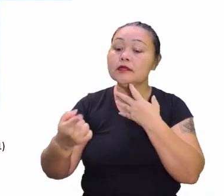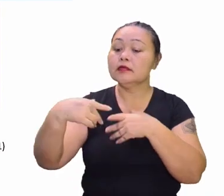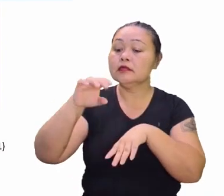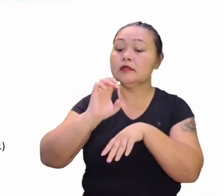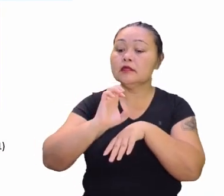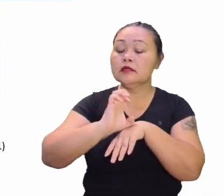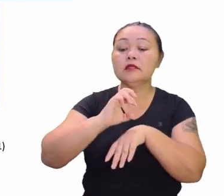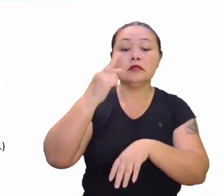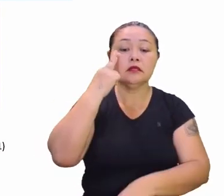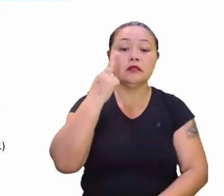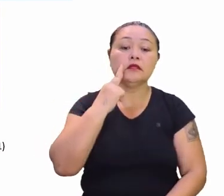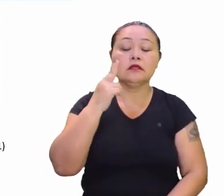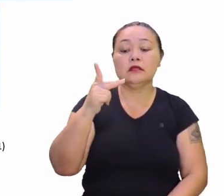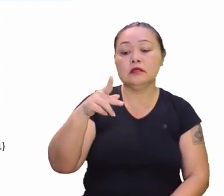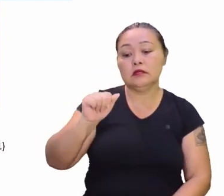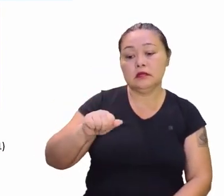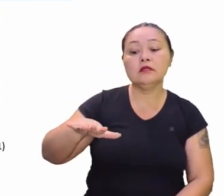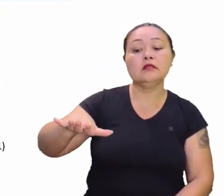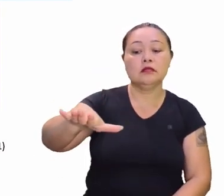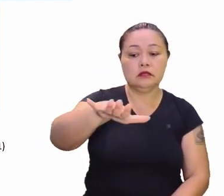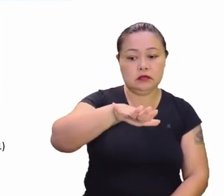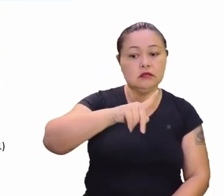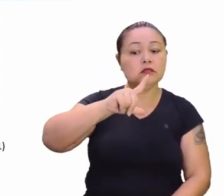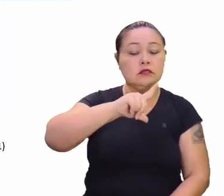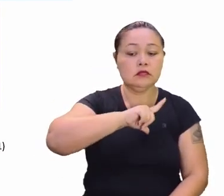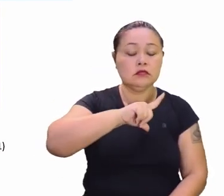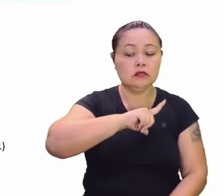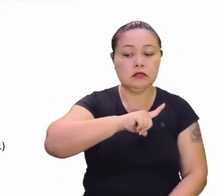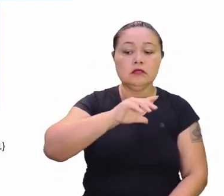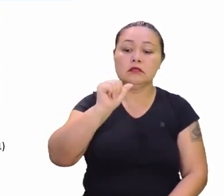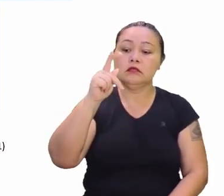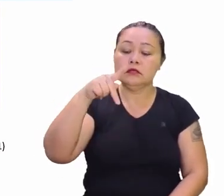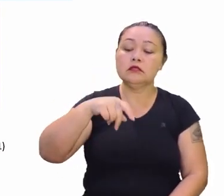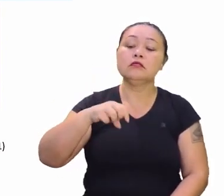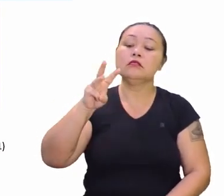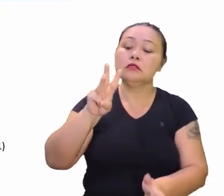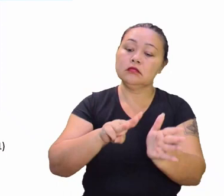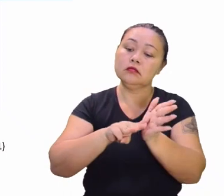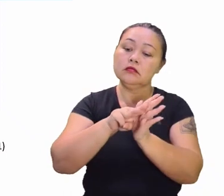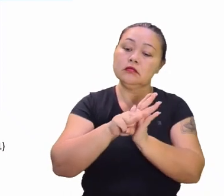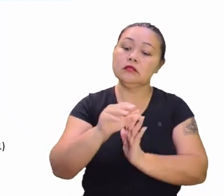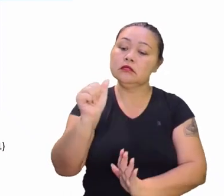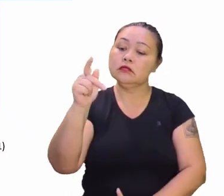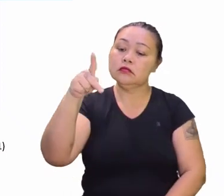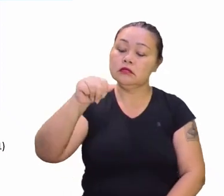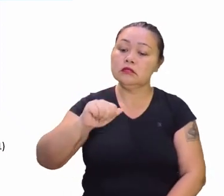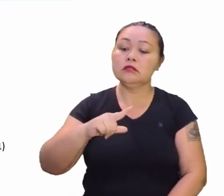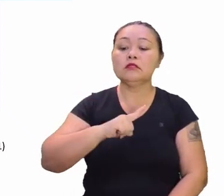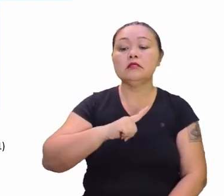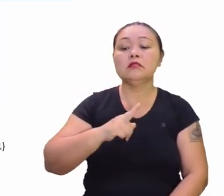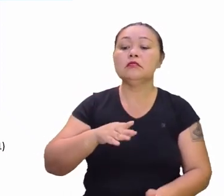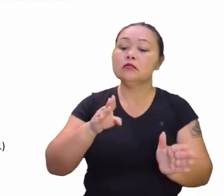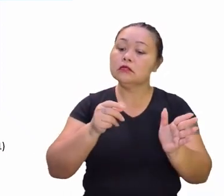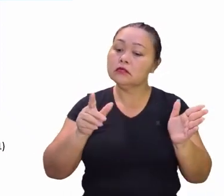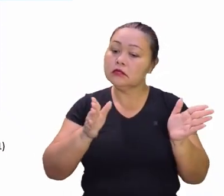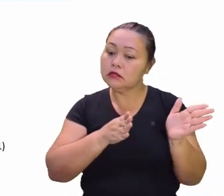Rondônia nós temos essas áreas, professor Jorge. Podemos citar aí a APA do Rio Madeira e a APA do Rio Pardo. Beleza,